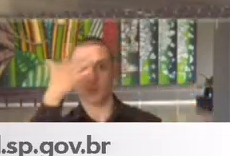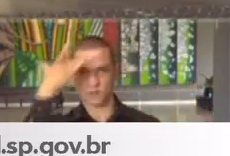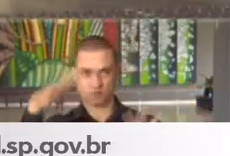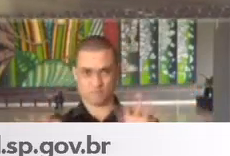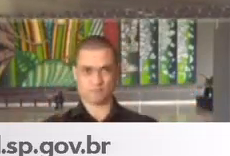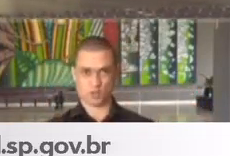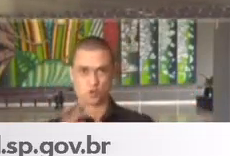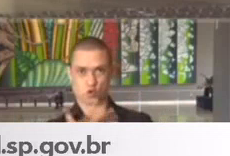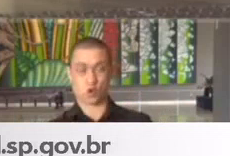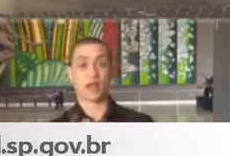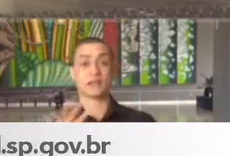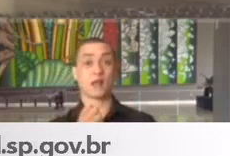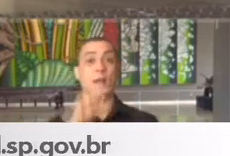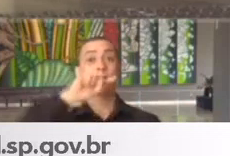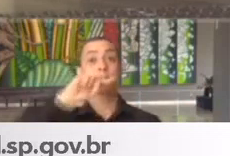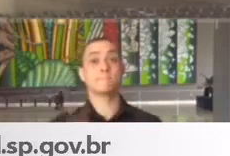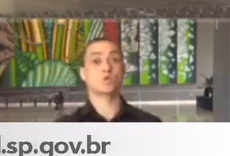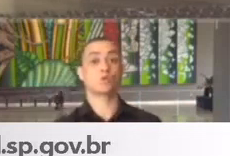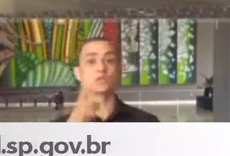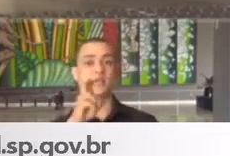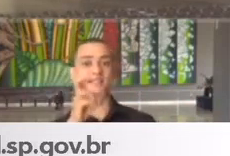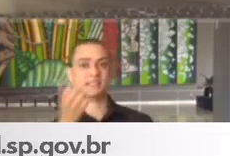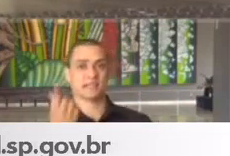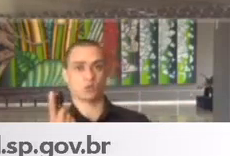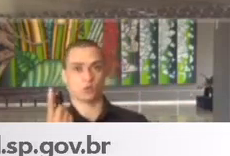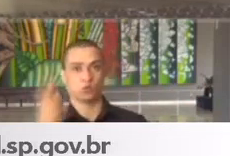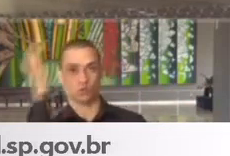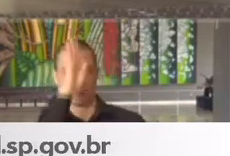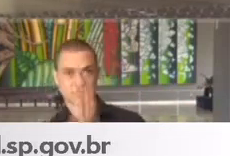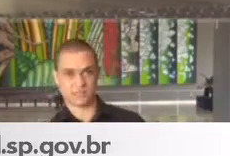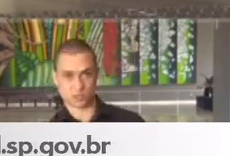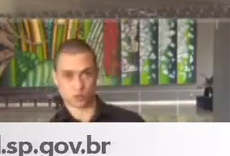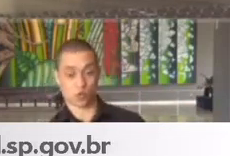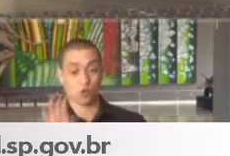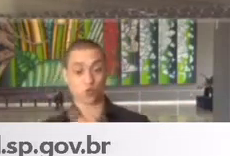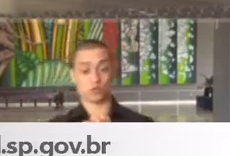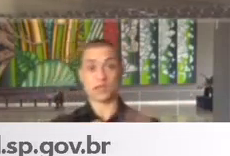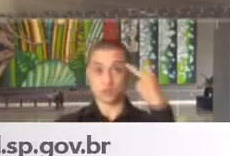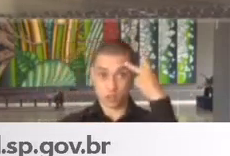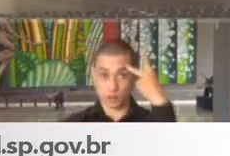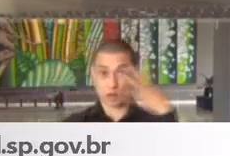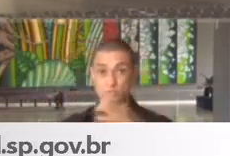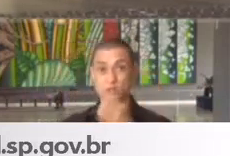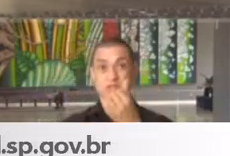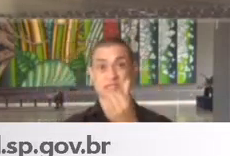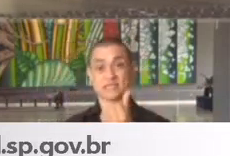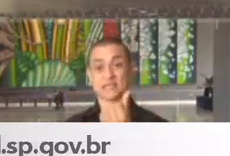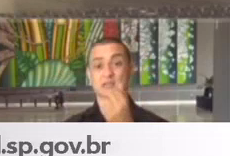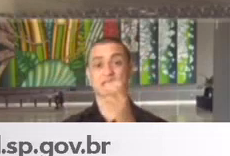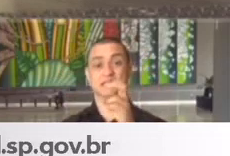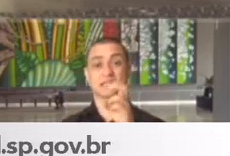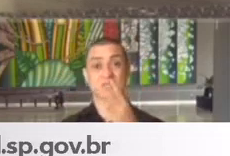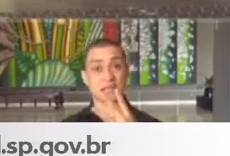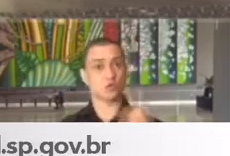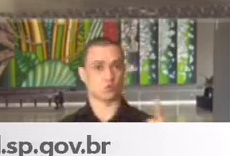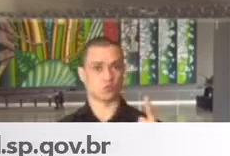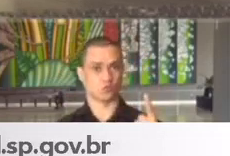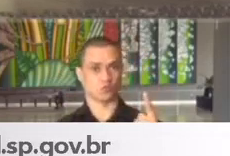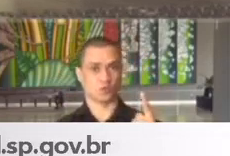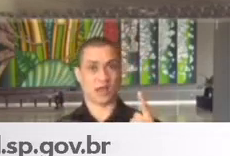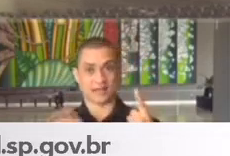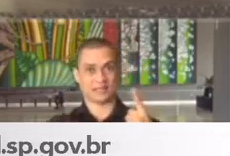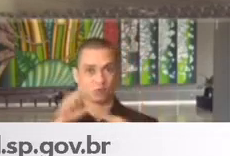é de 1.561 para o Brasil e para o Estado de São Paulo são 631 casos. Nós estamos